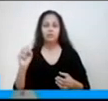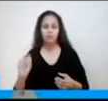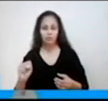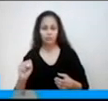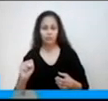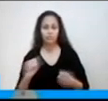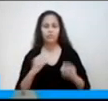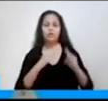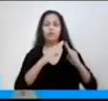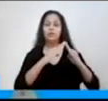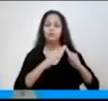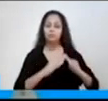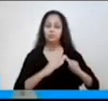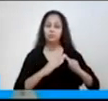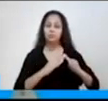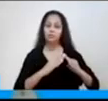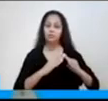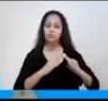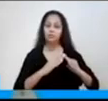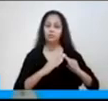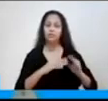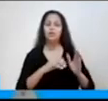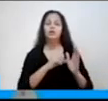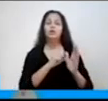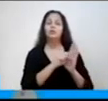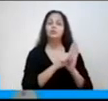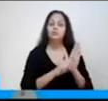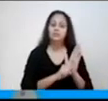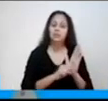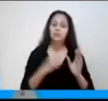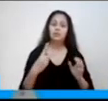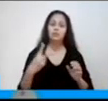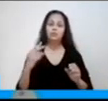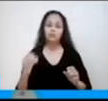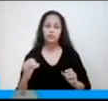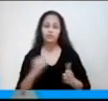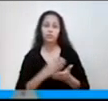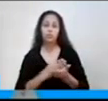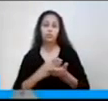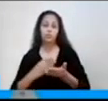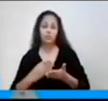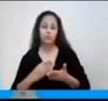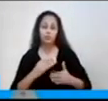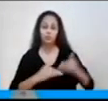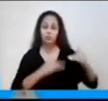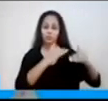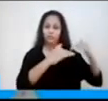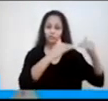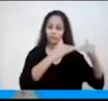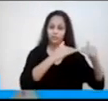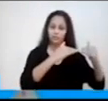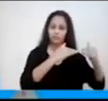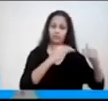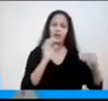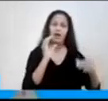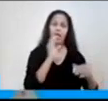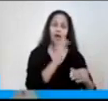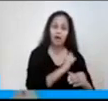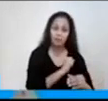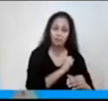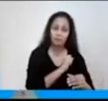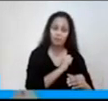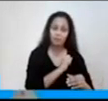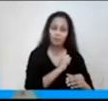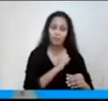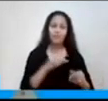as condições de moradia. A partir do século XX, iniciou aí um processo de crescimento rápido e